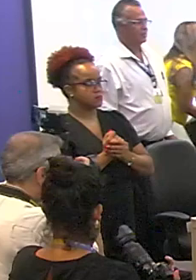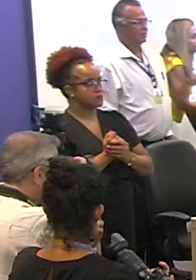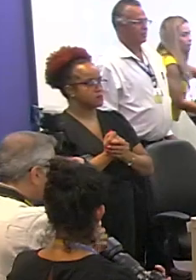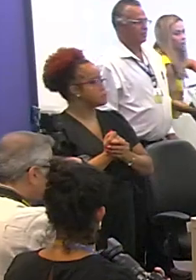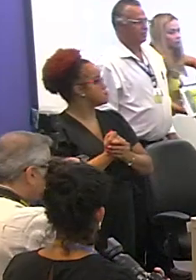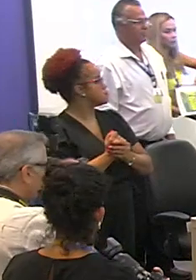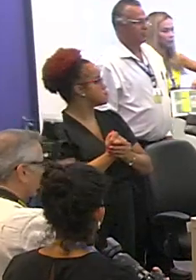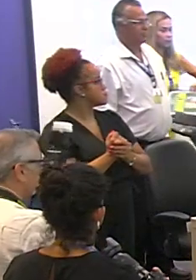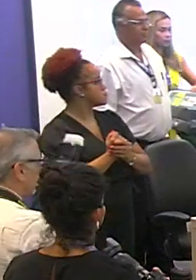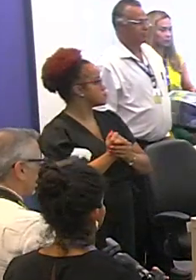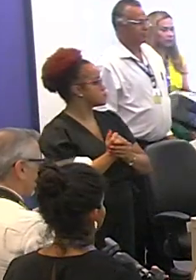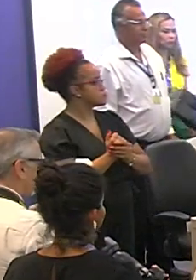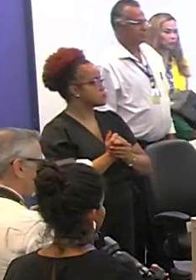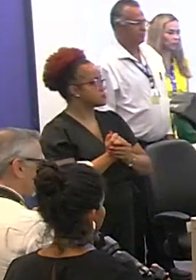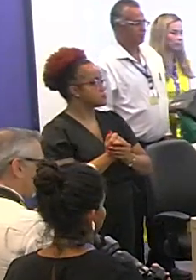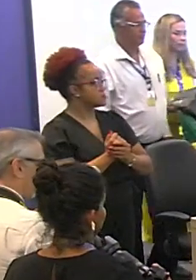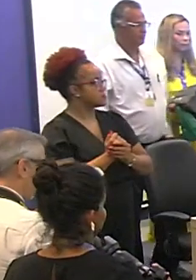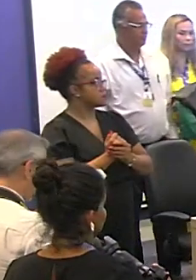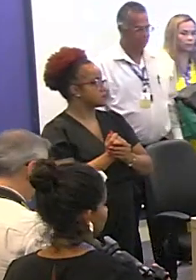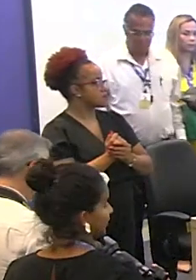Muito obrigada.